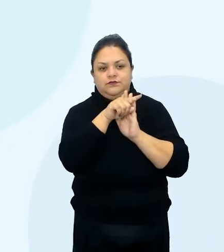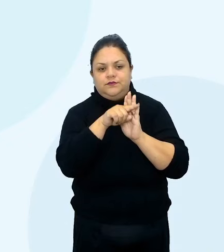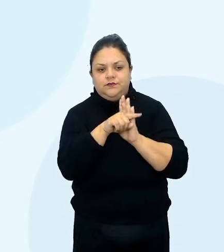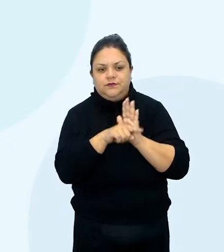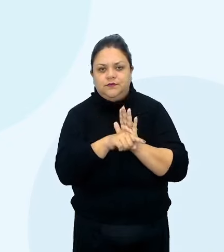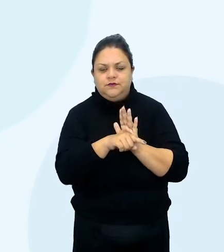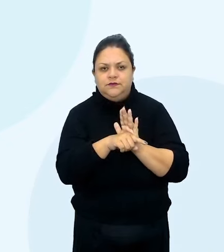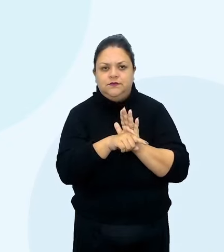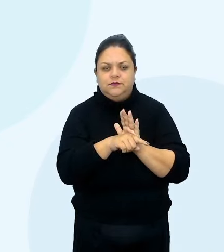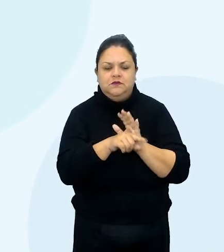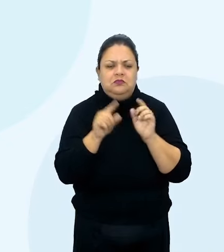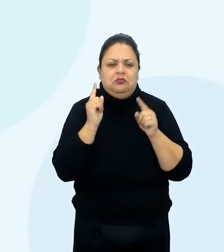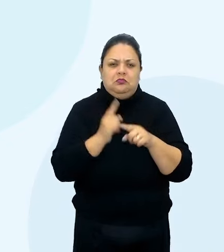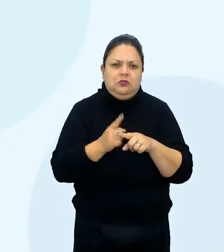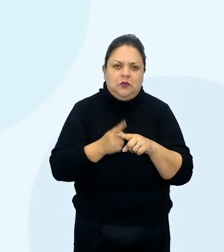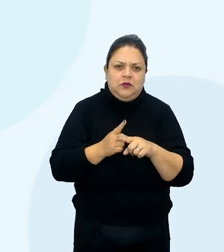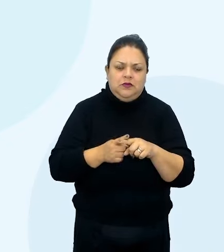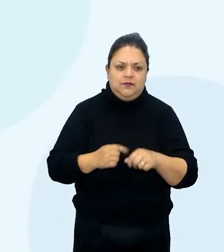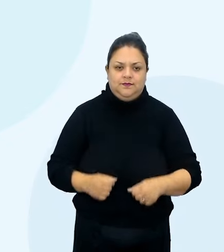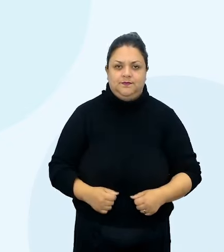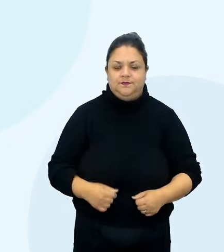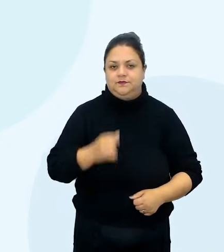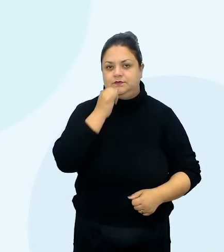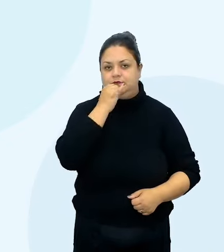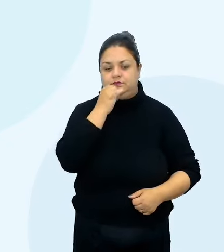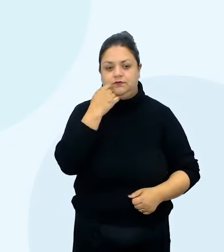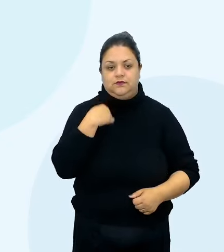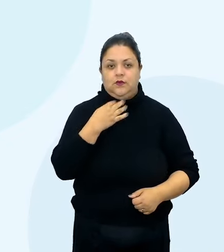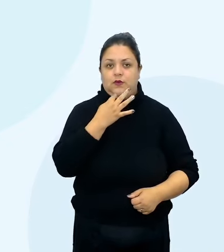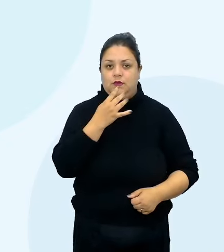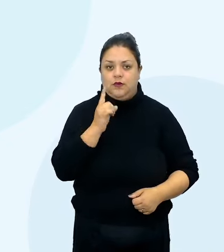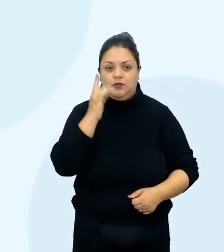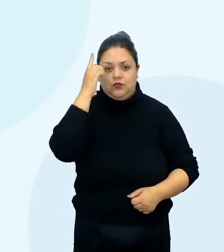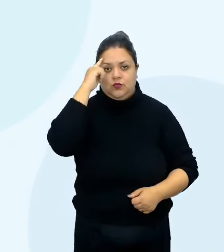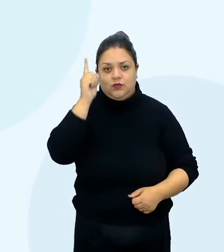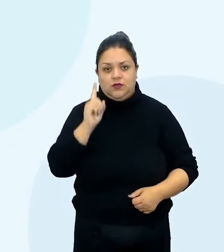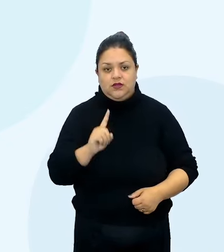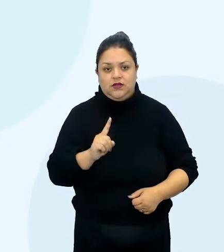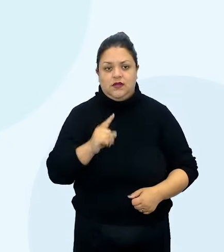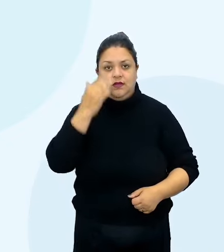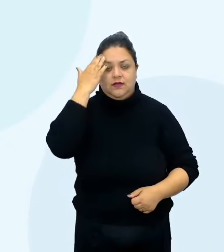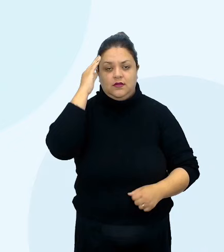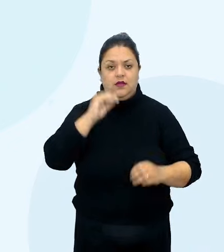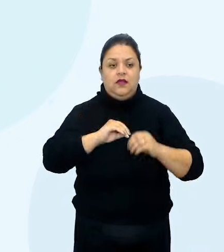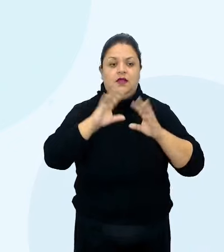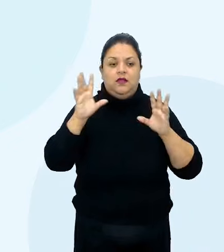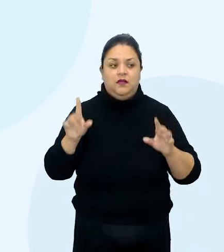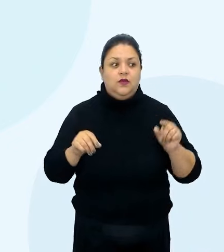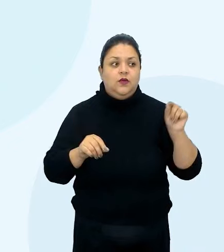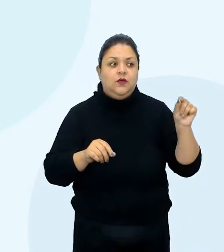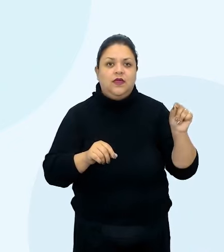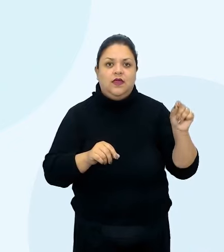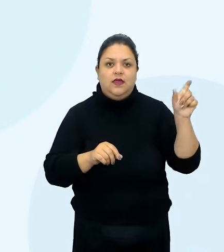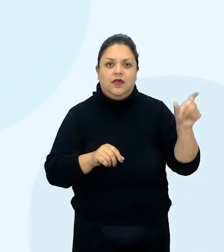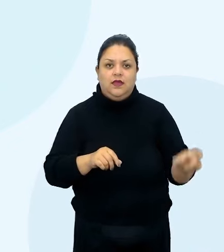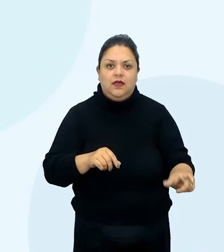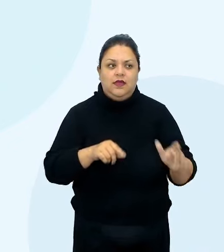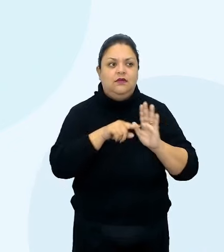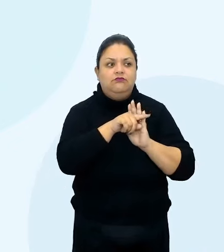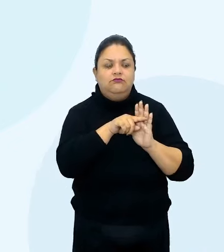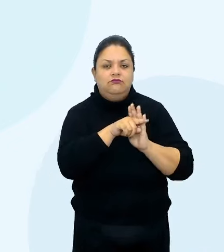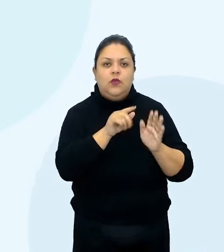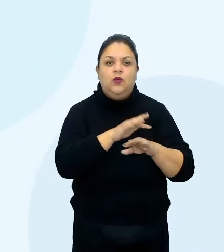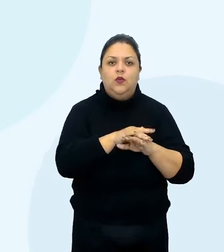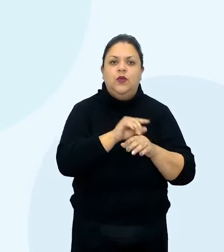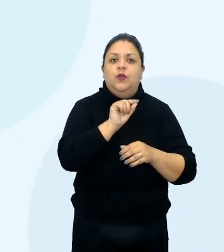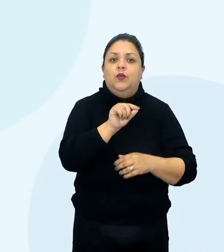avaliação? Porque se eu não conhecer, não entender o que o meu aluno tem, muitas